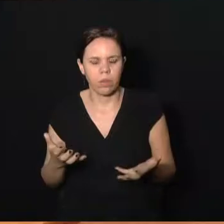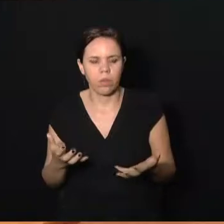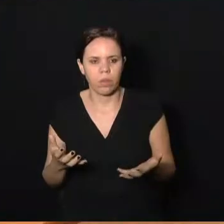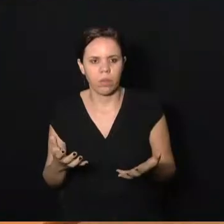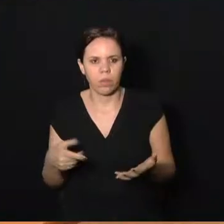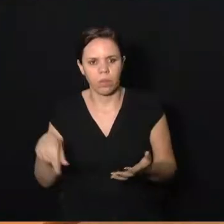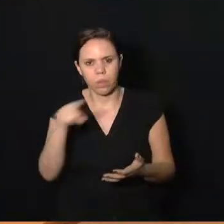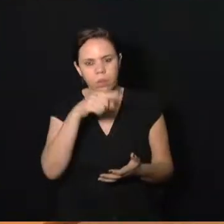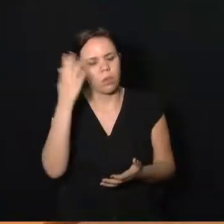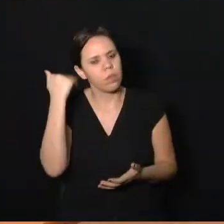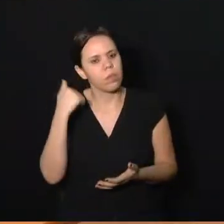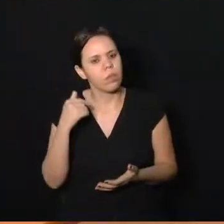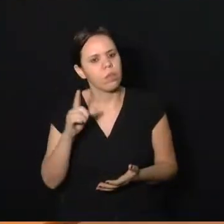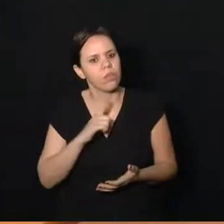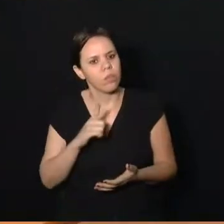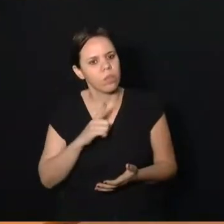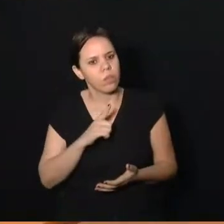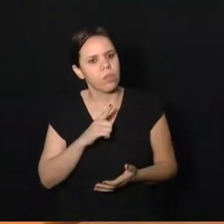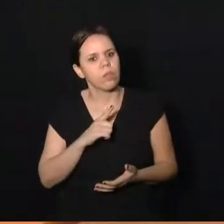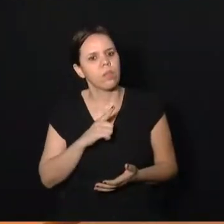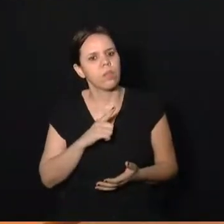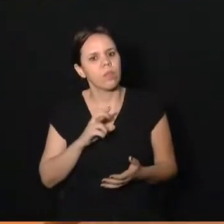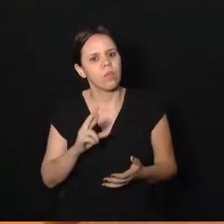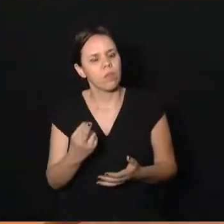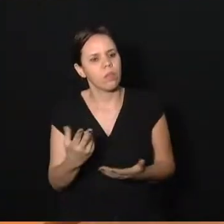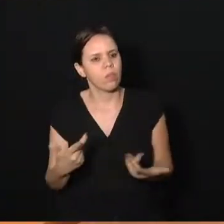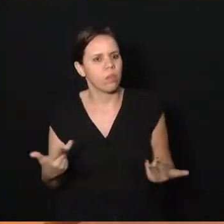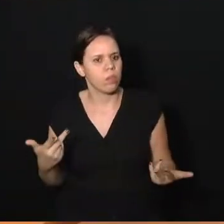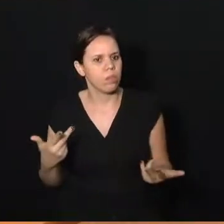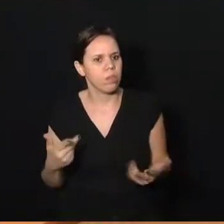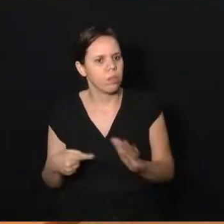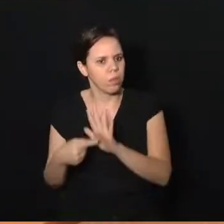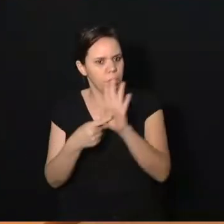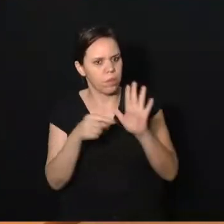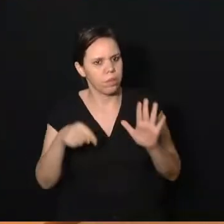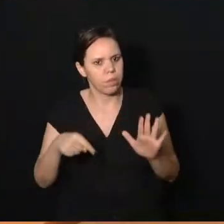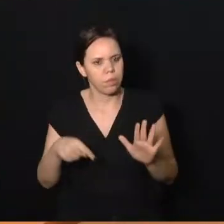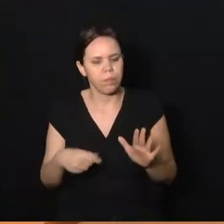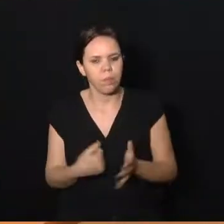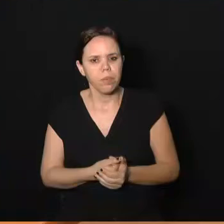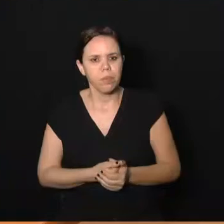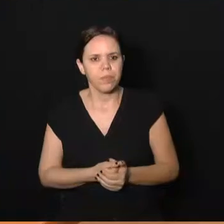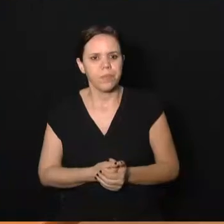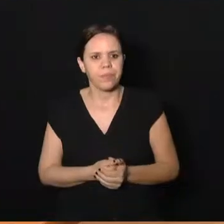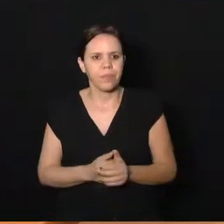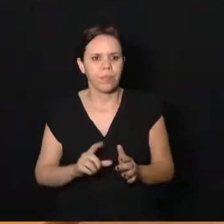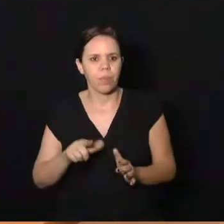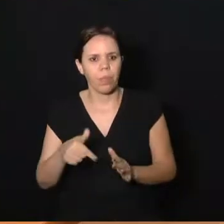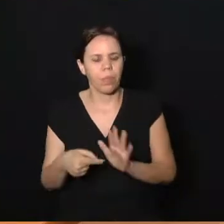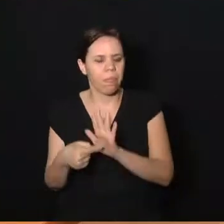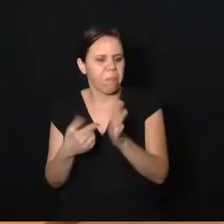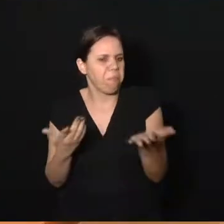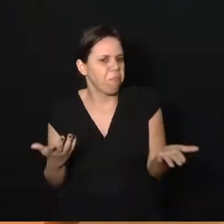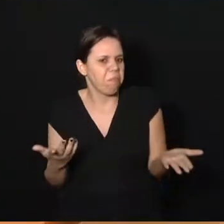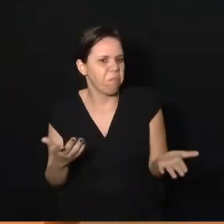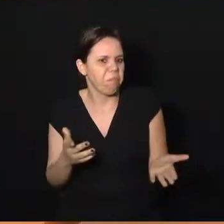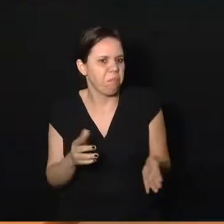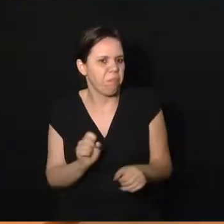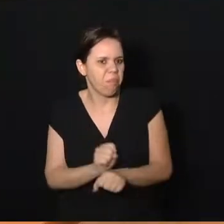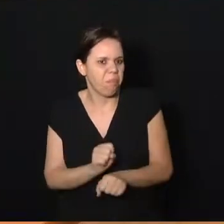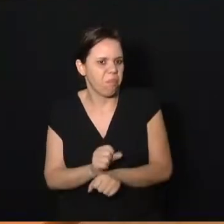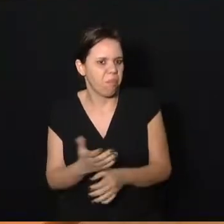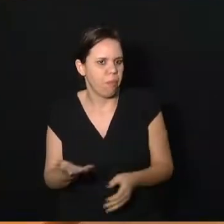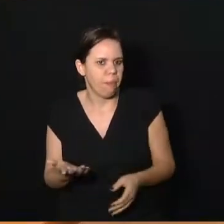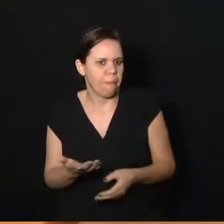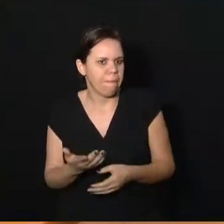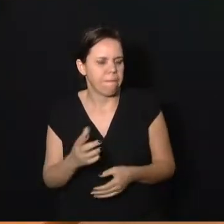isso para saber se isso já teve algum desdobramento, porque eles apresentaram aqui e depois isso